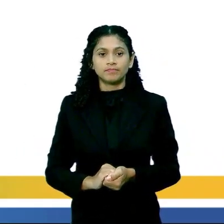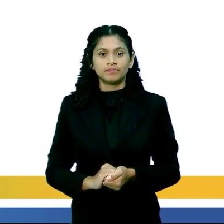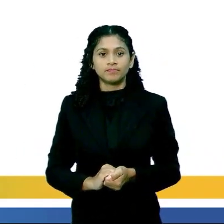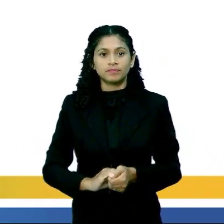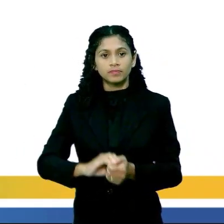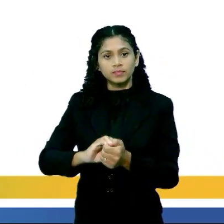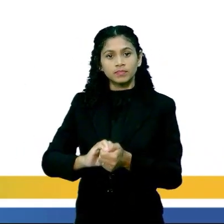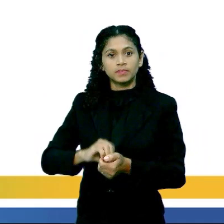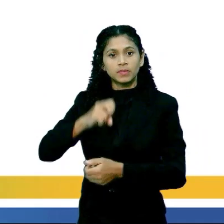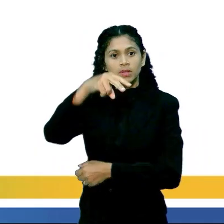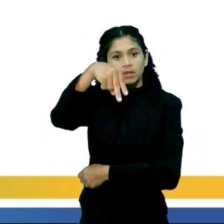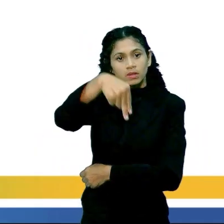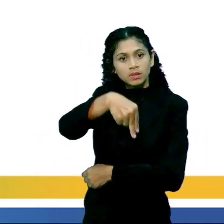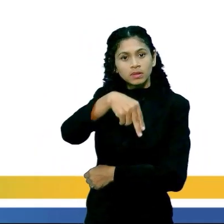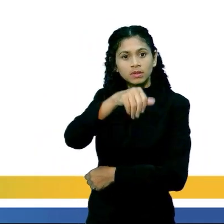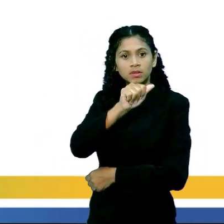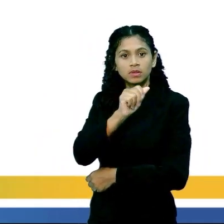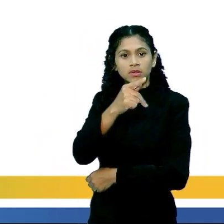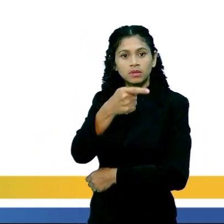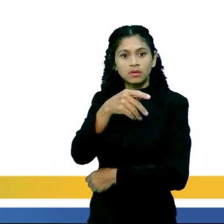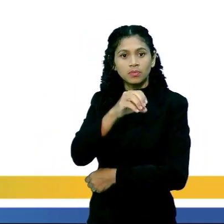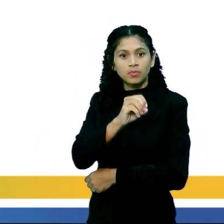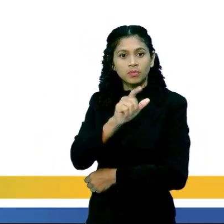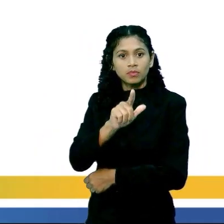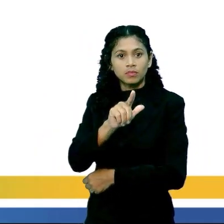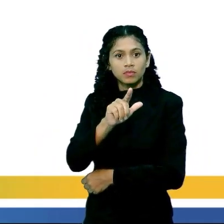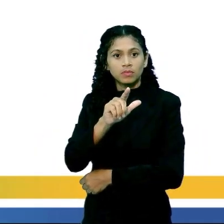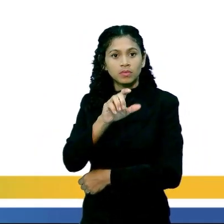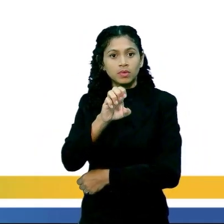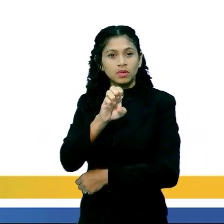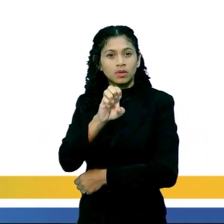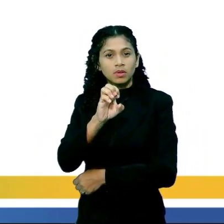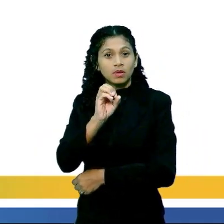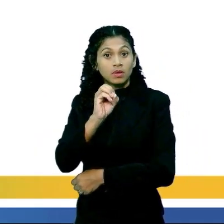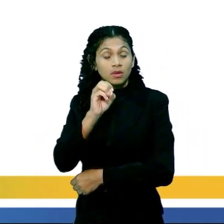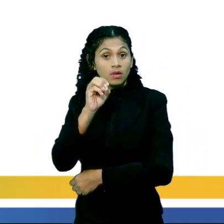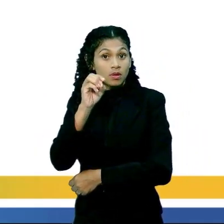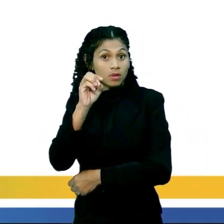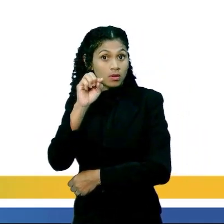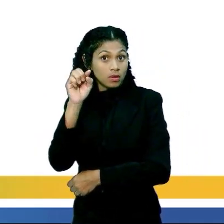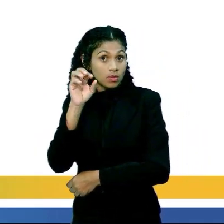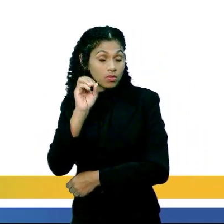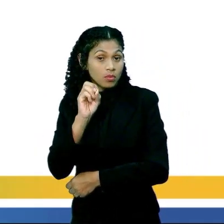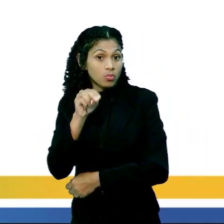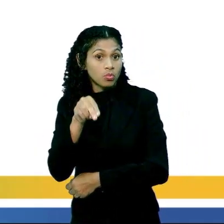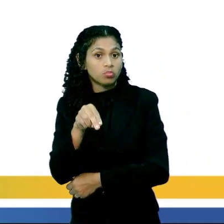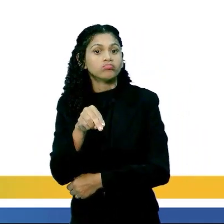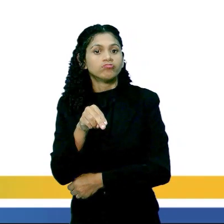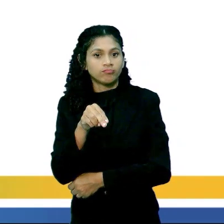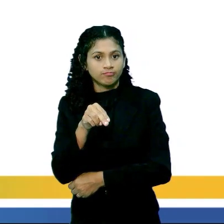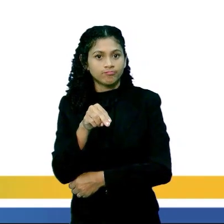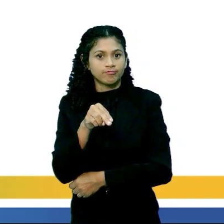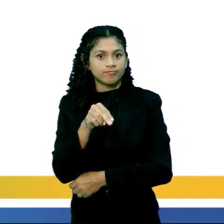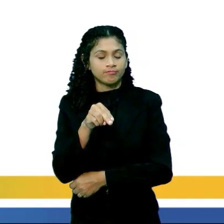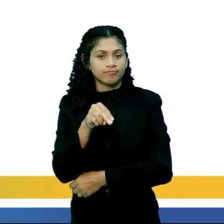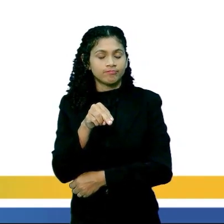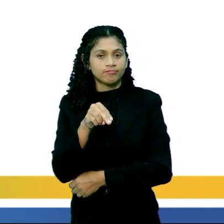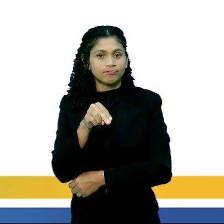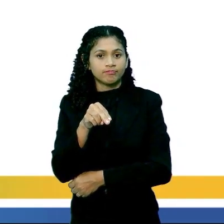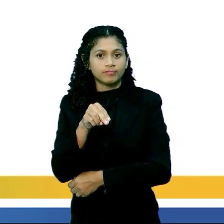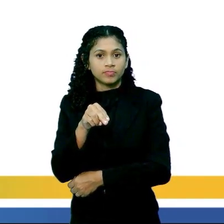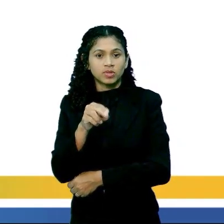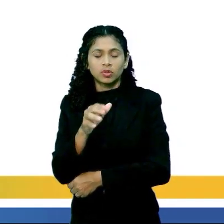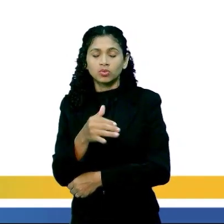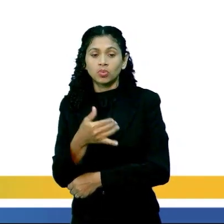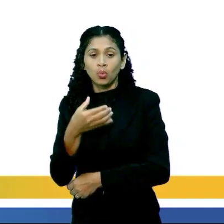Napoleão está tomando Malta. E aí o homem responde: um ponto estratégico do